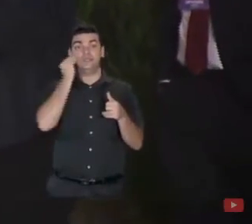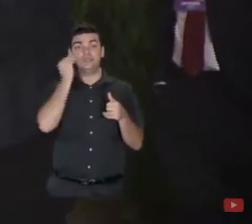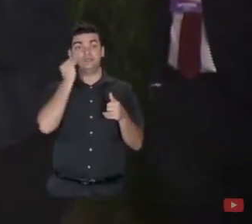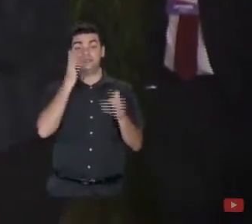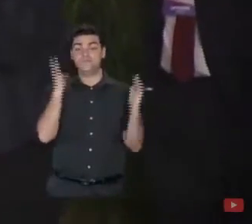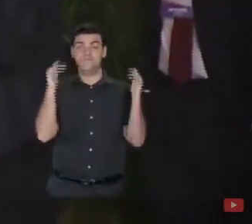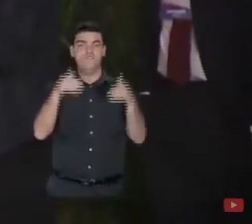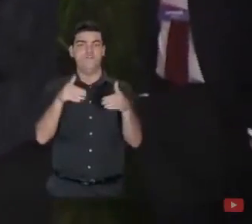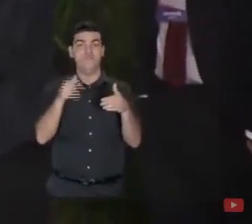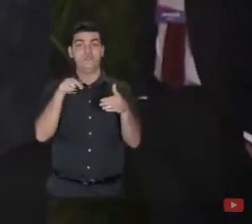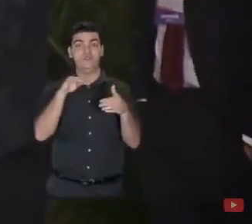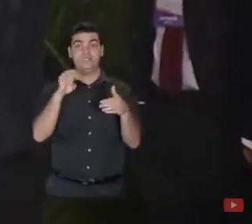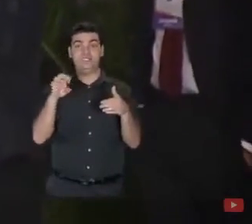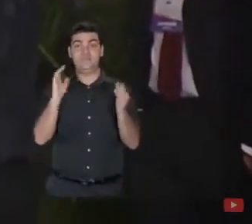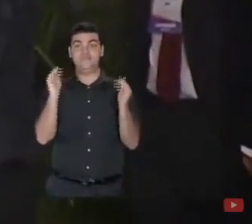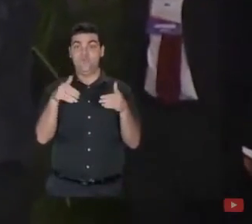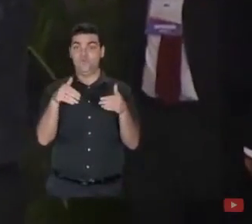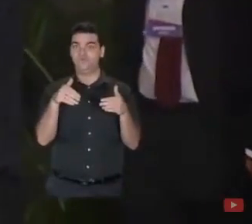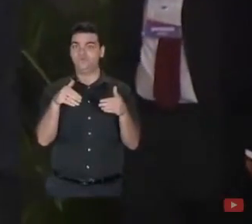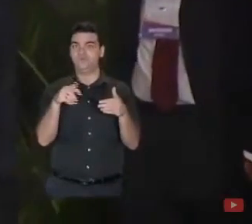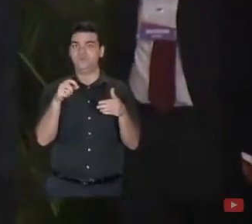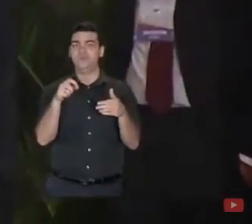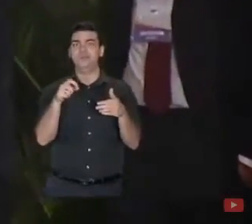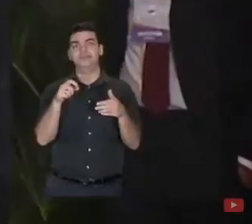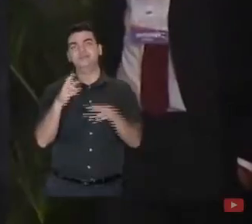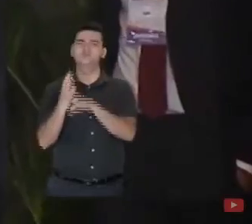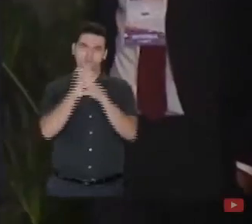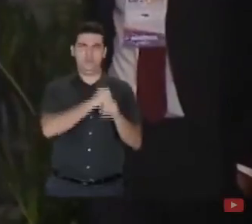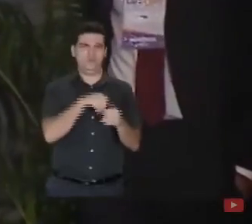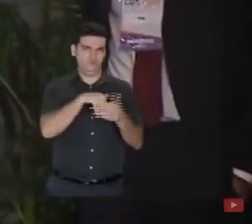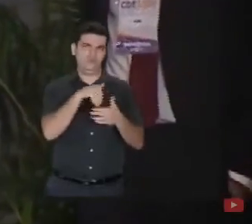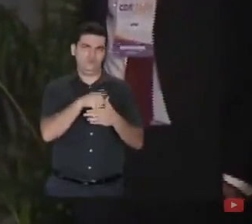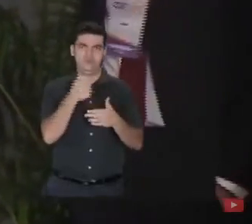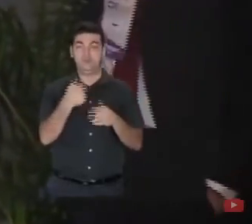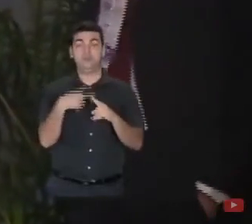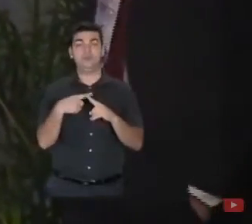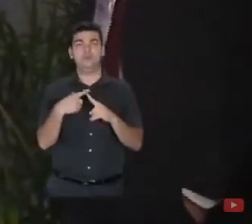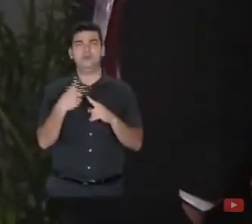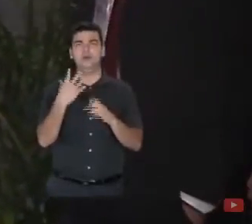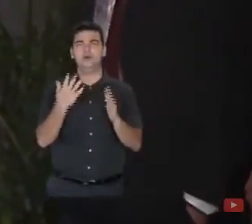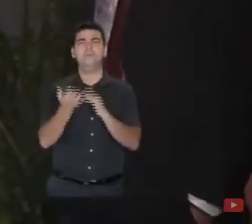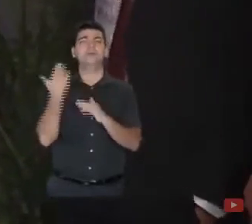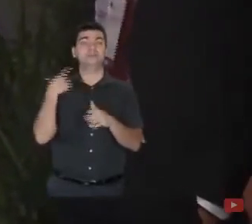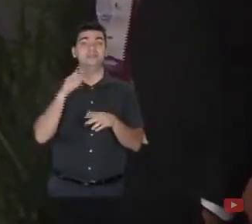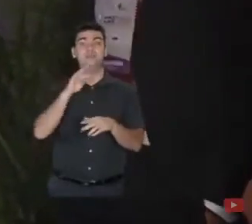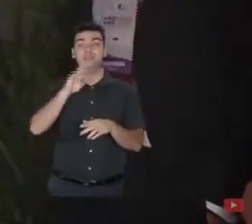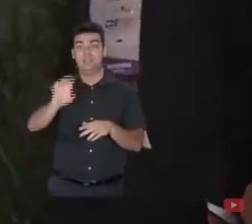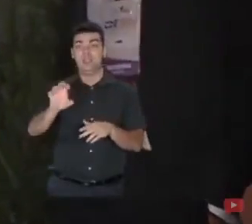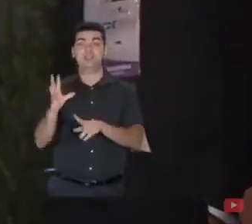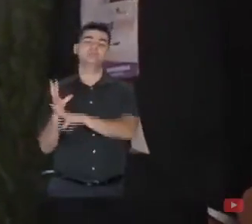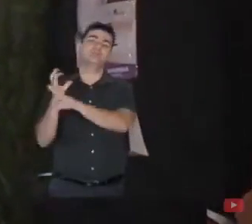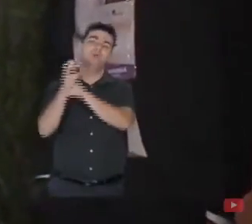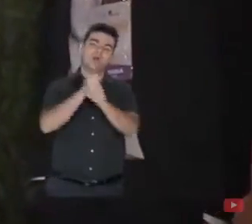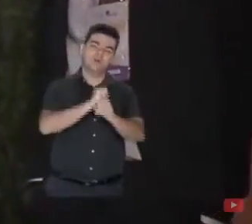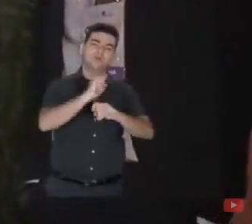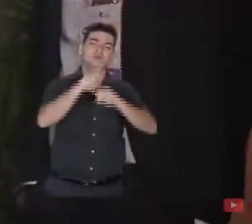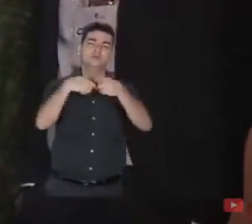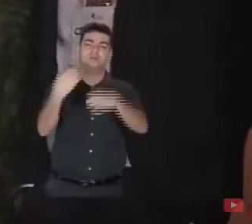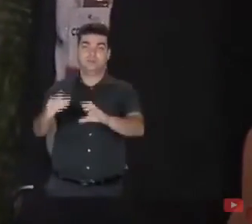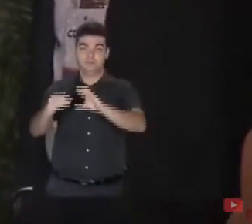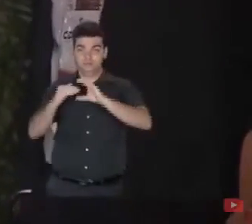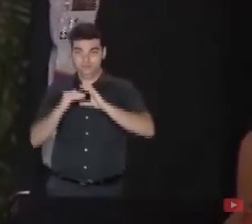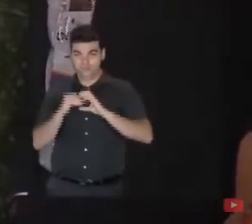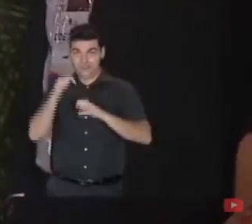Eleitoral centralizou a totalização desses votos. Antes, os regionais somavam e enviavam